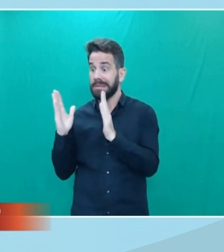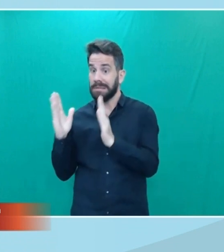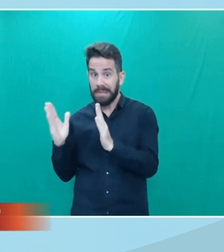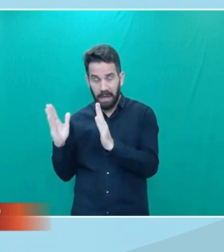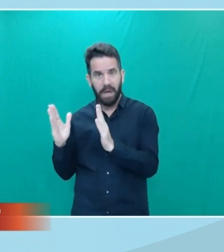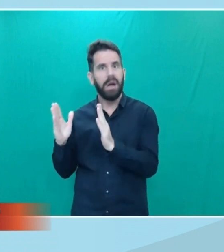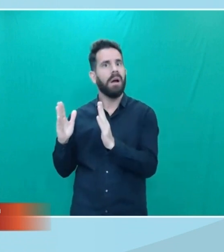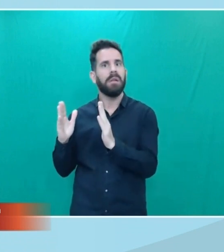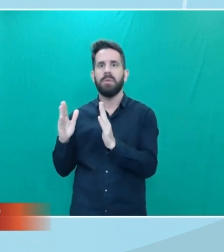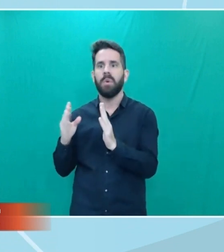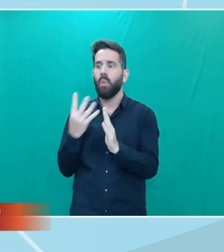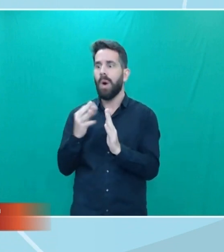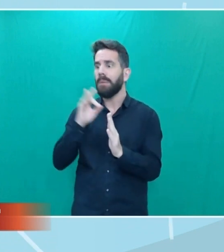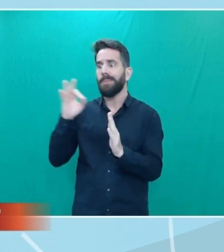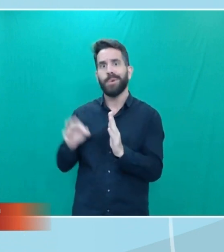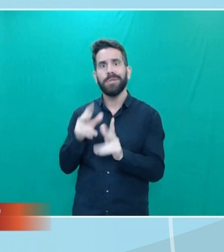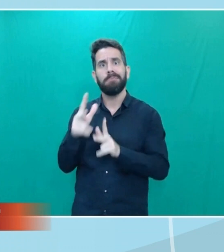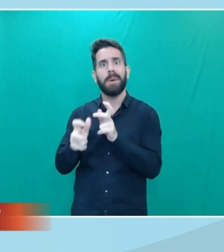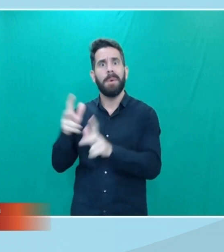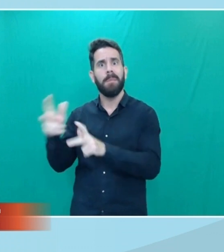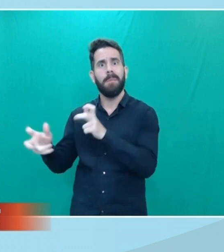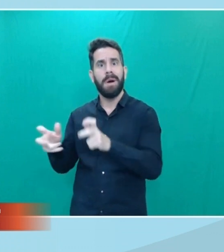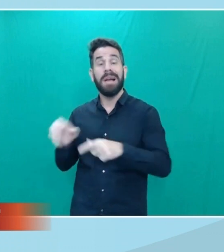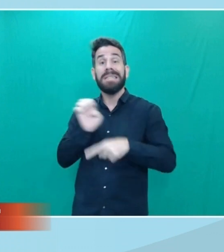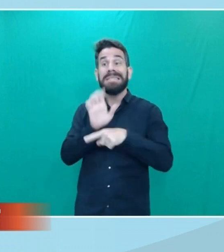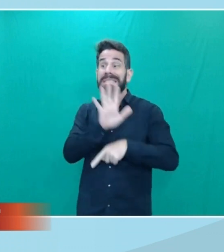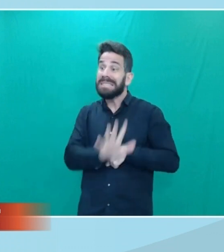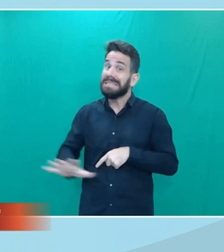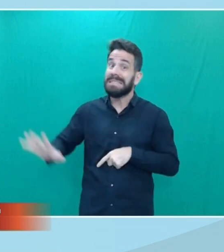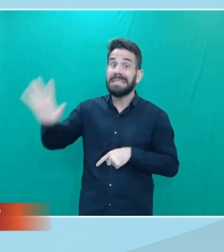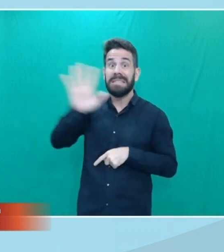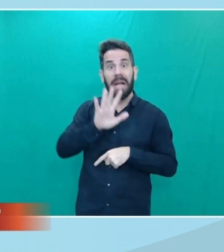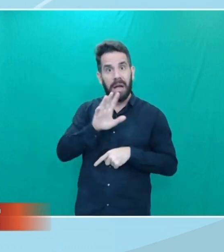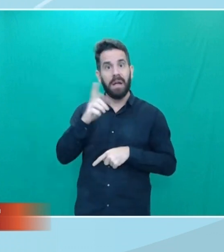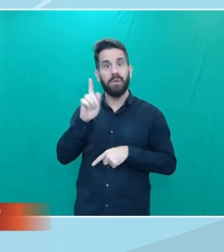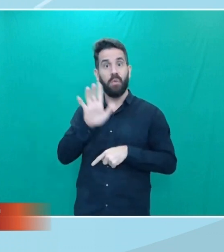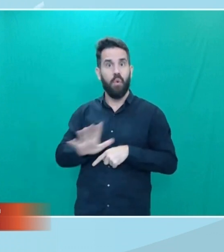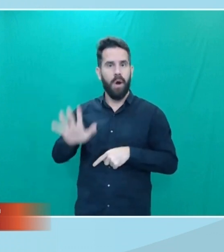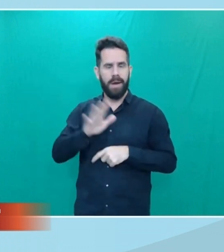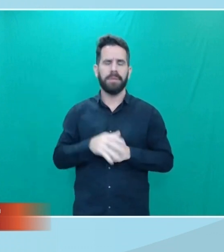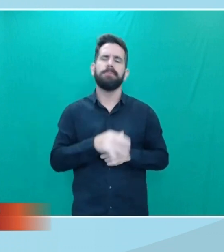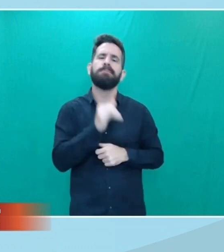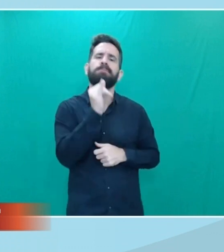em todo o estado de Goiás. Para você ter uma ideia, de um público total de